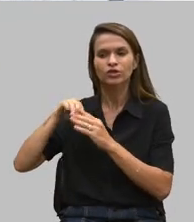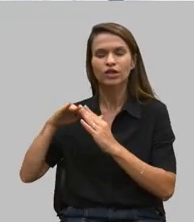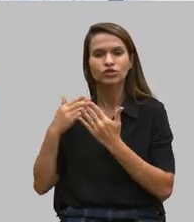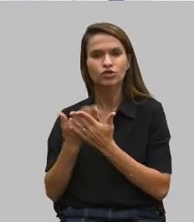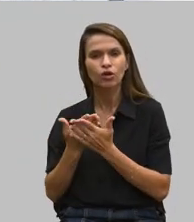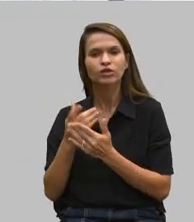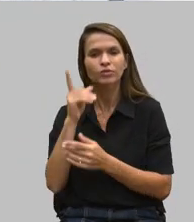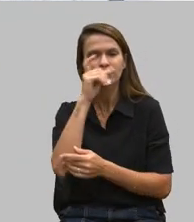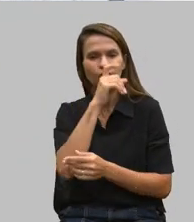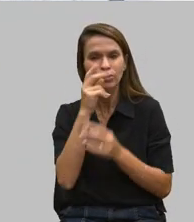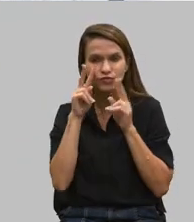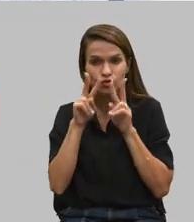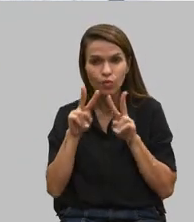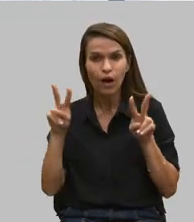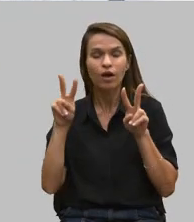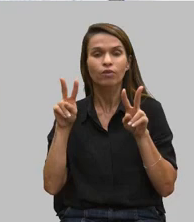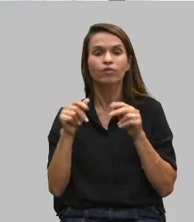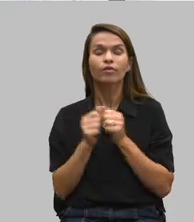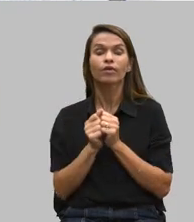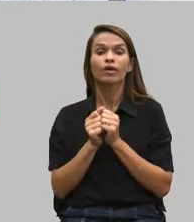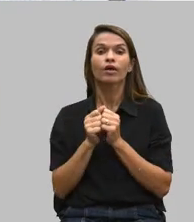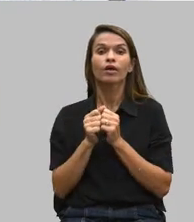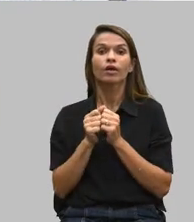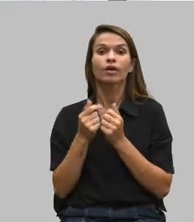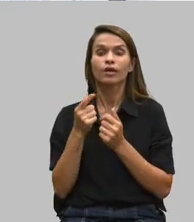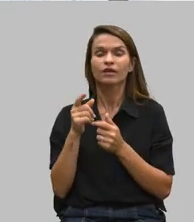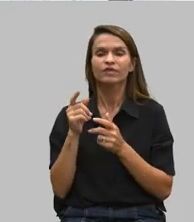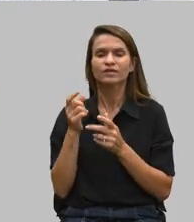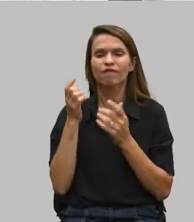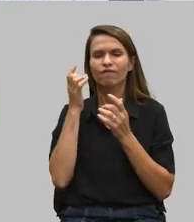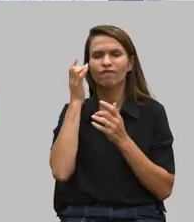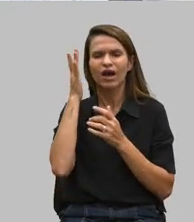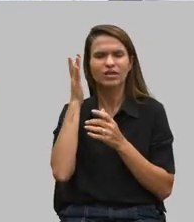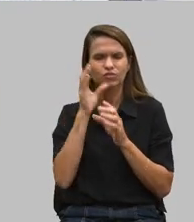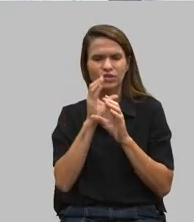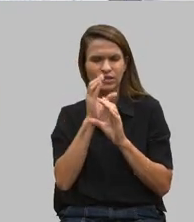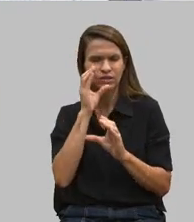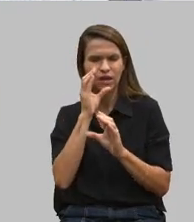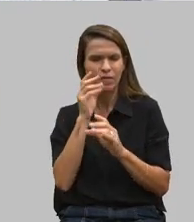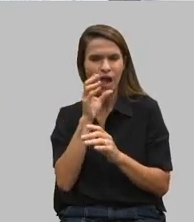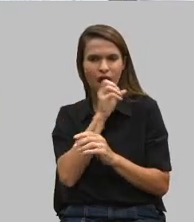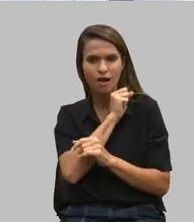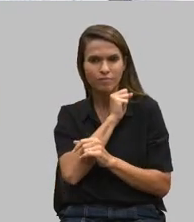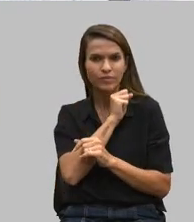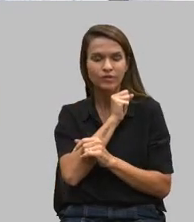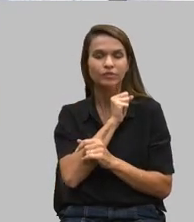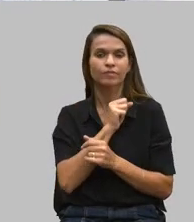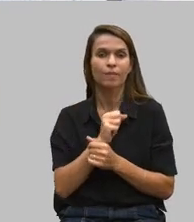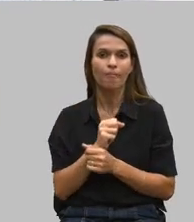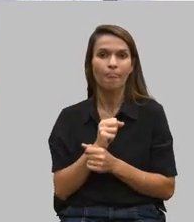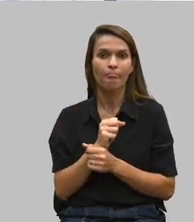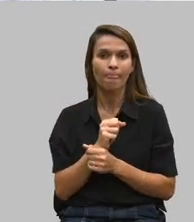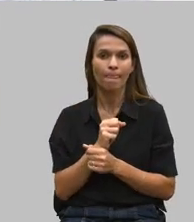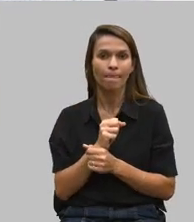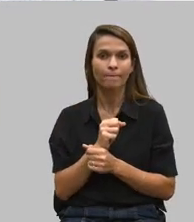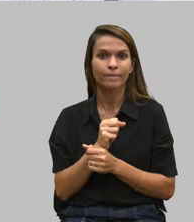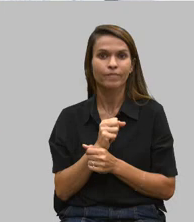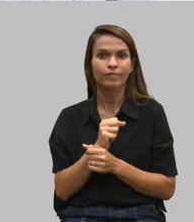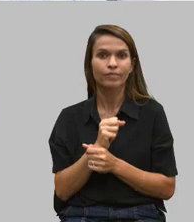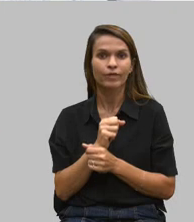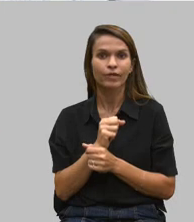visual ele vai ser faz uma triagem rápida algo que é um é um um papel né